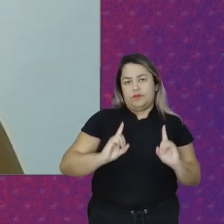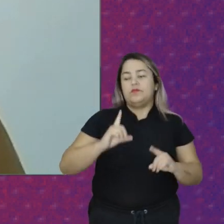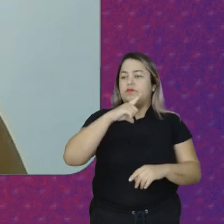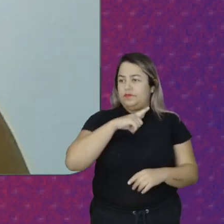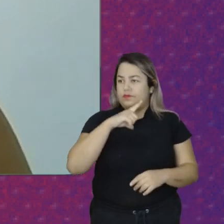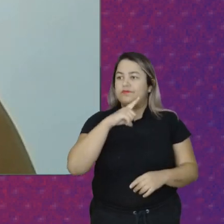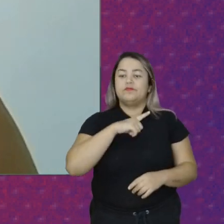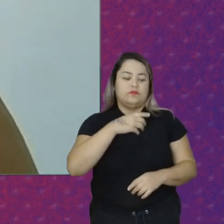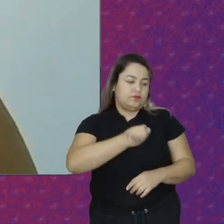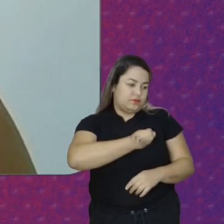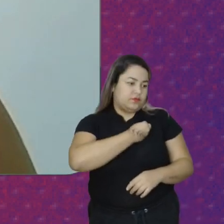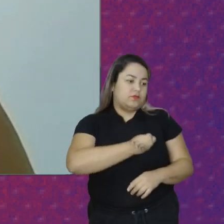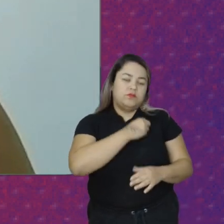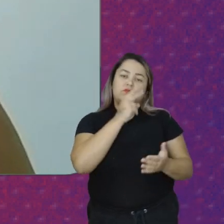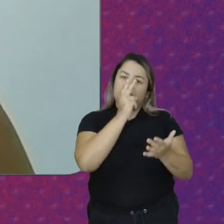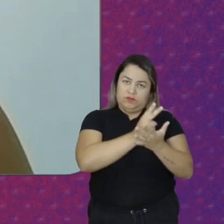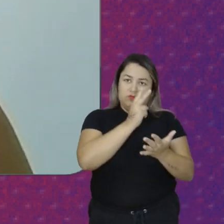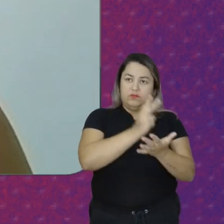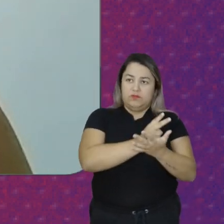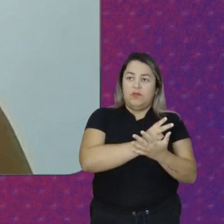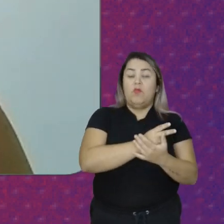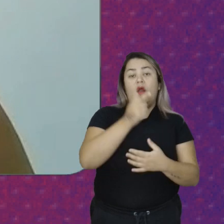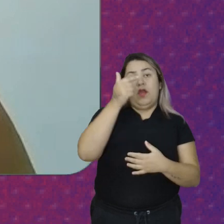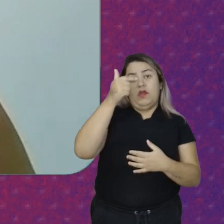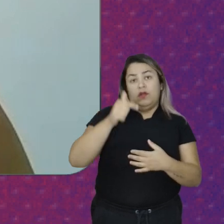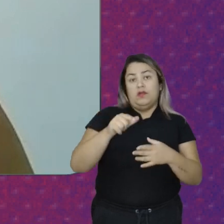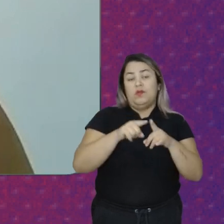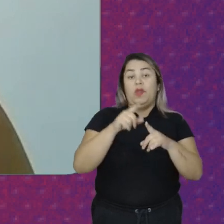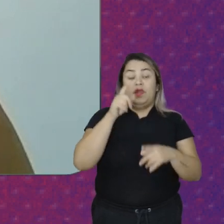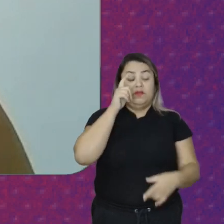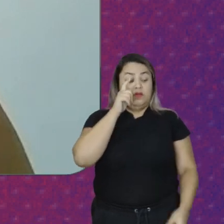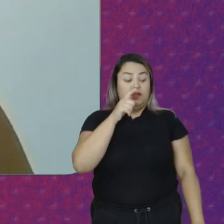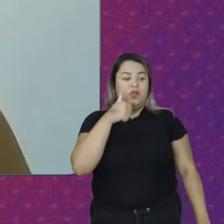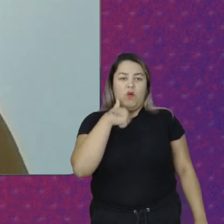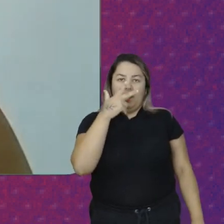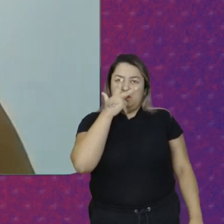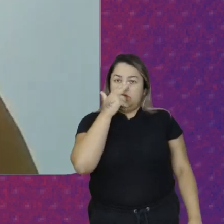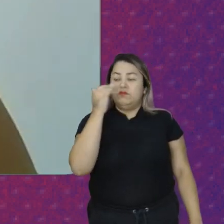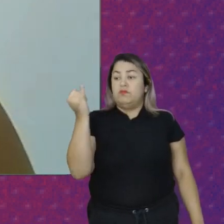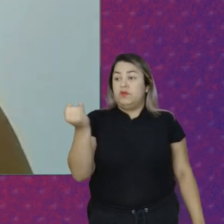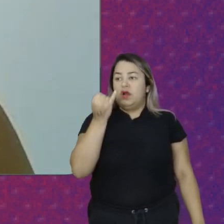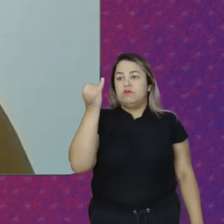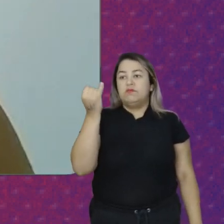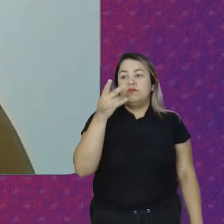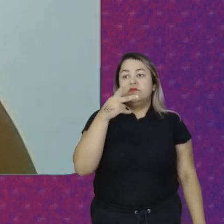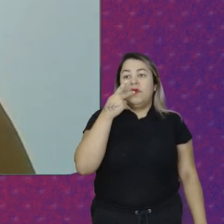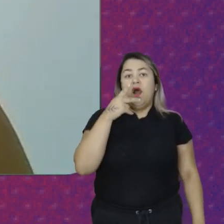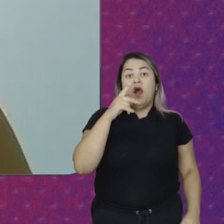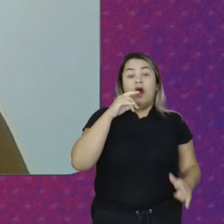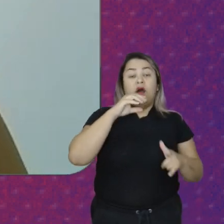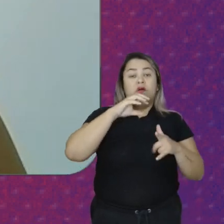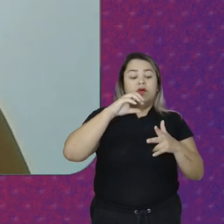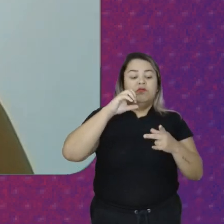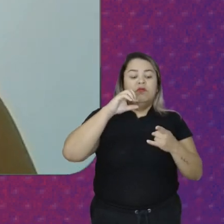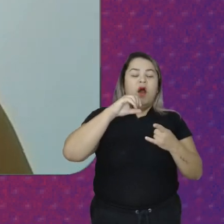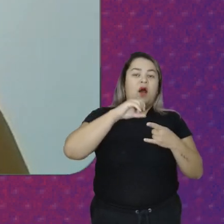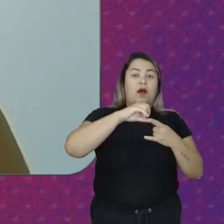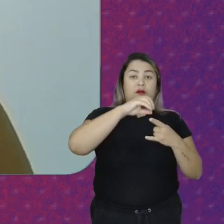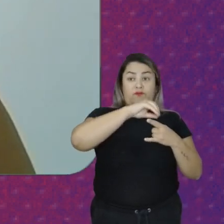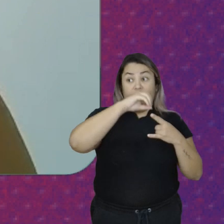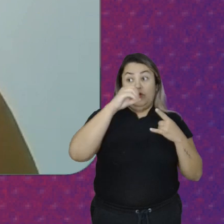mesma situação. Uma outra questão muito interessante que eu acho que é importante falar, a Fiocruz, através